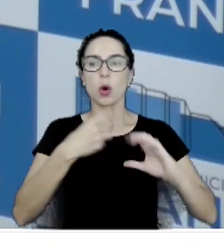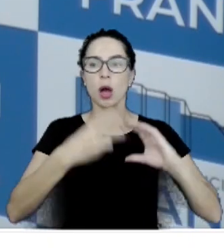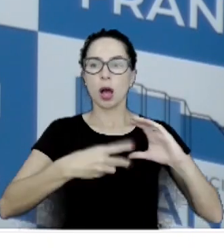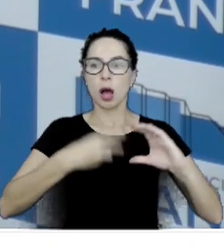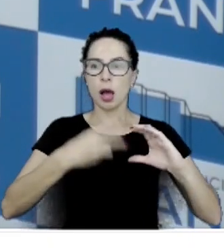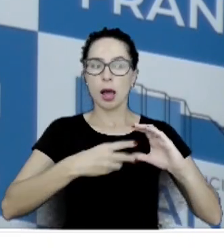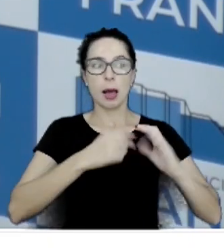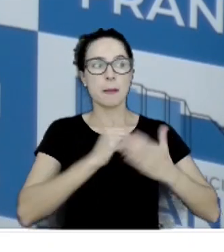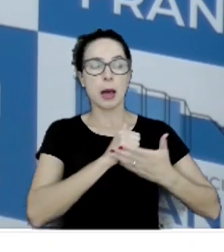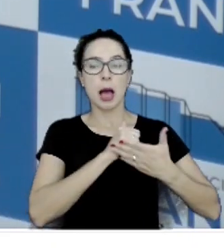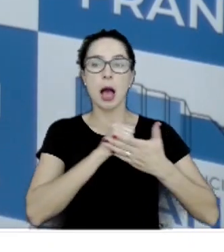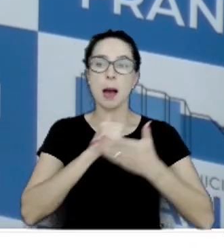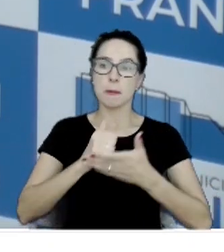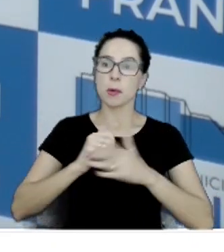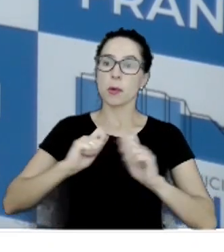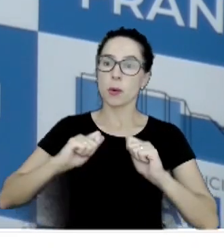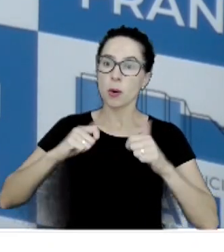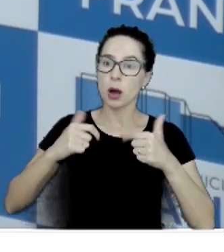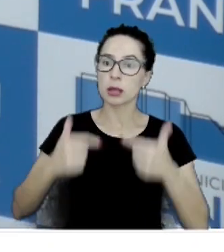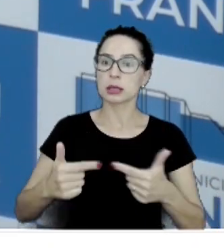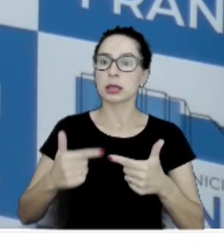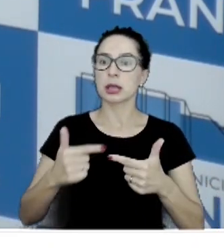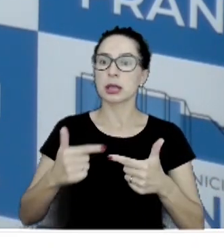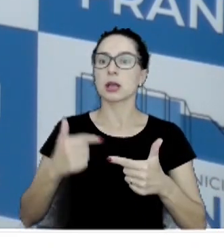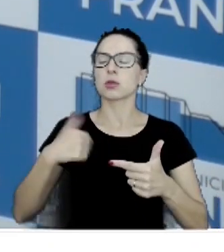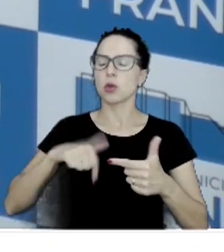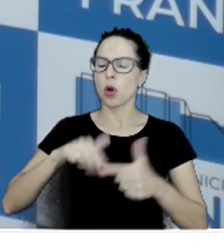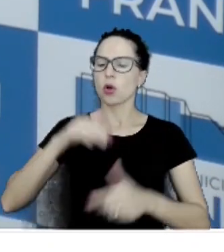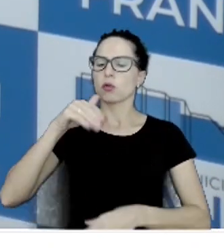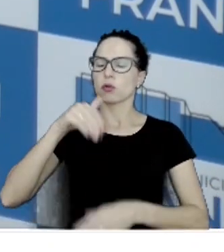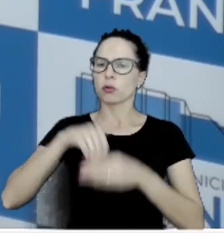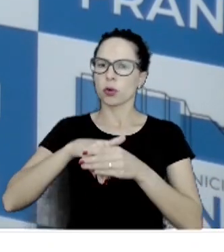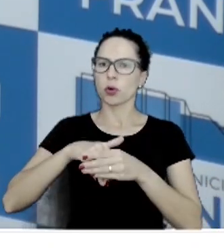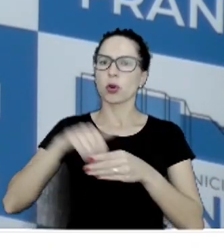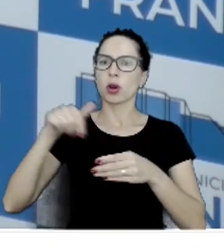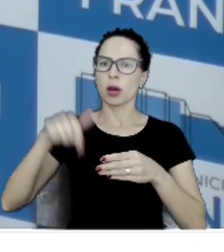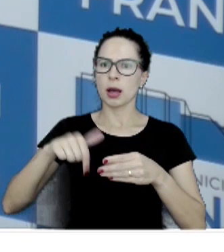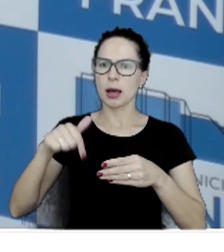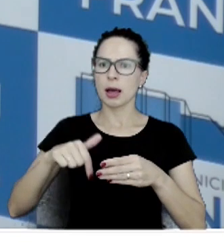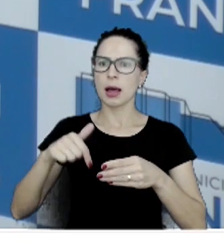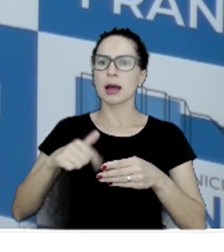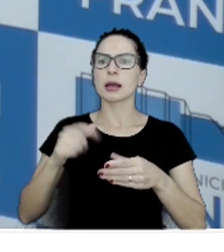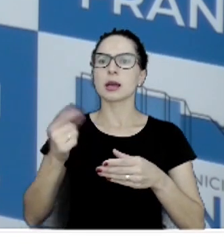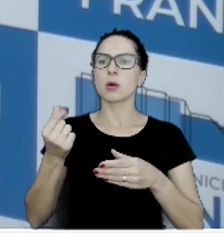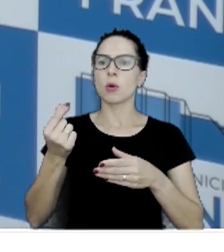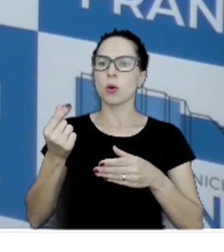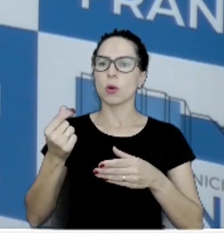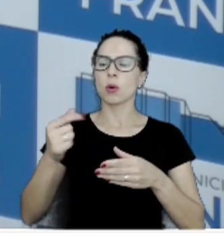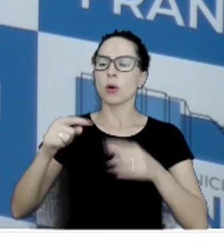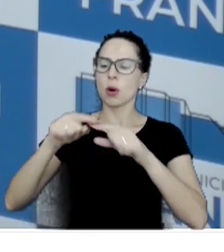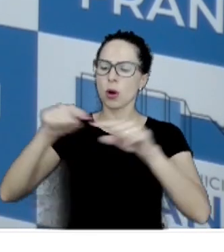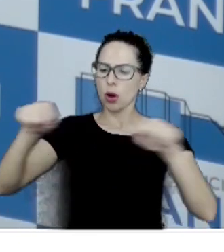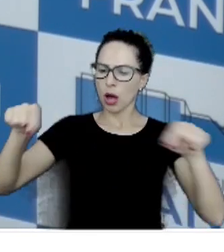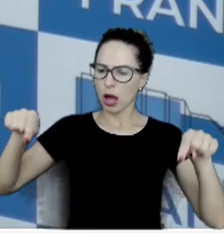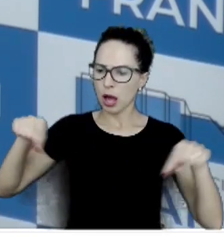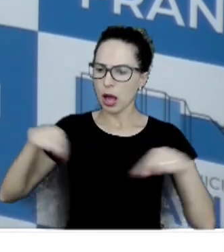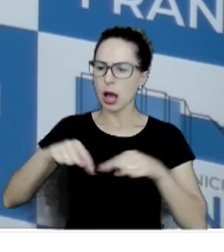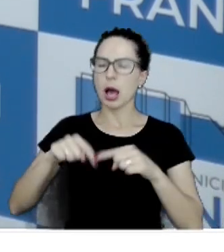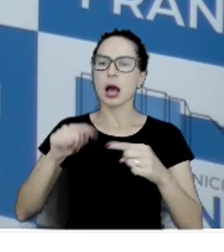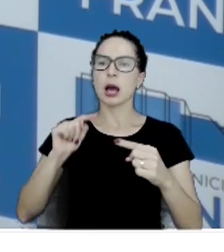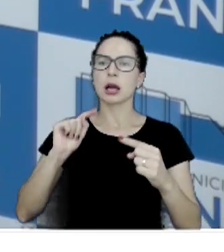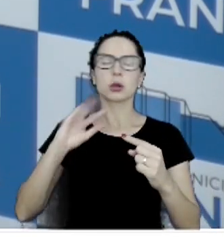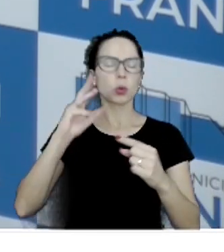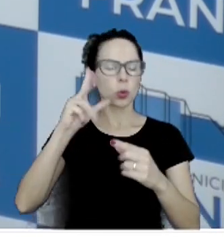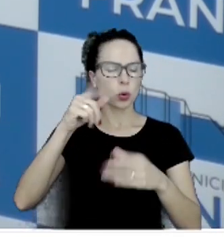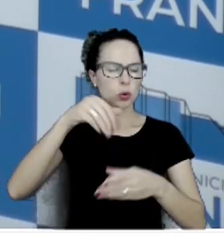a iniciativa quando nós votamos a destinação da área. Então foi um processo